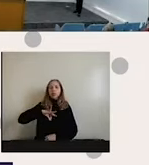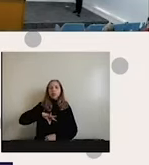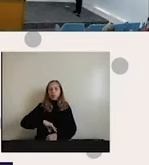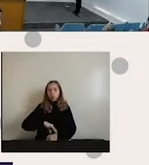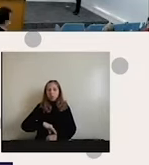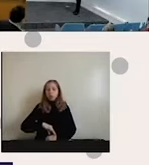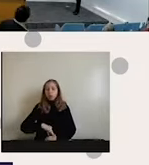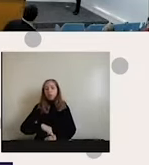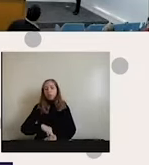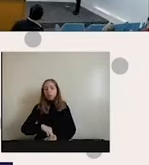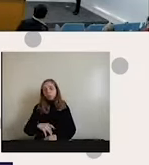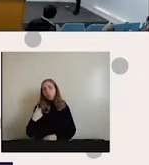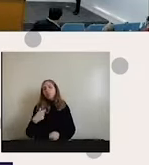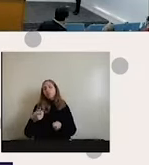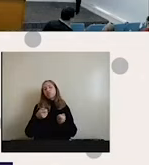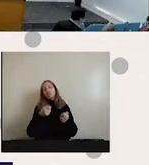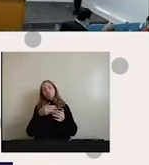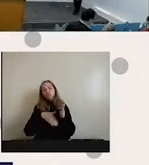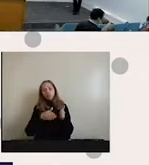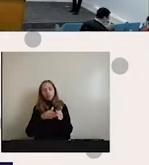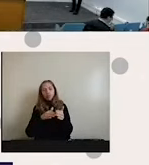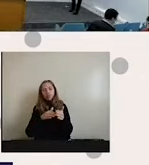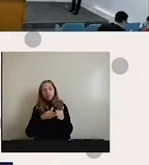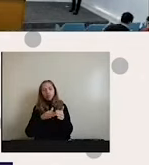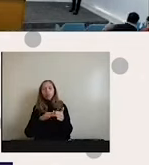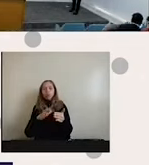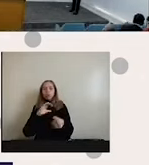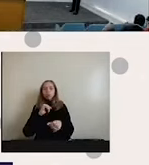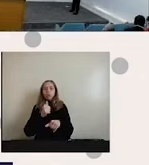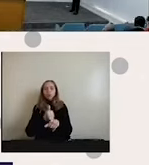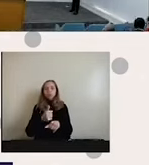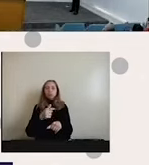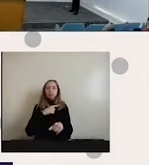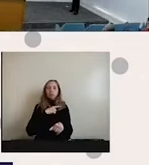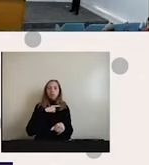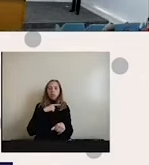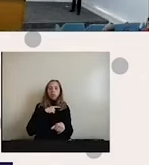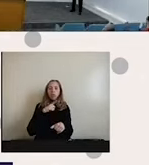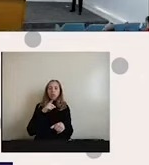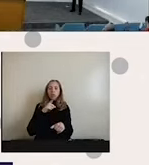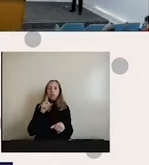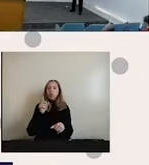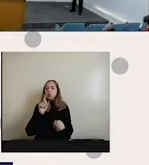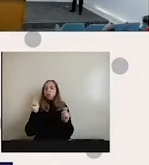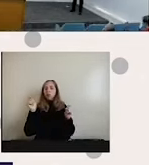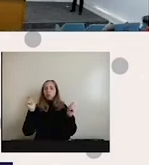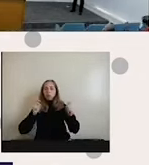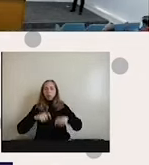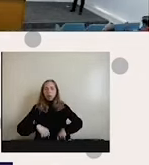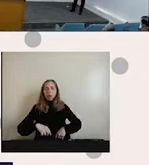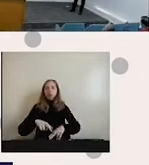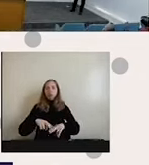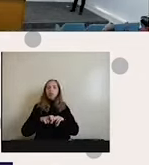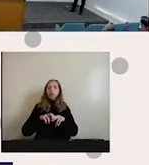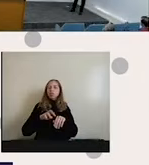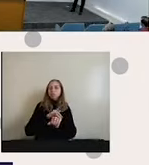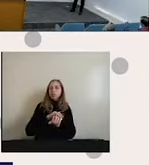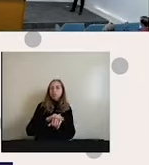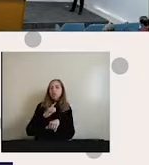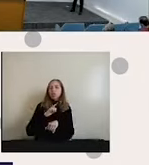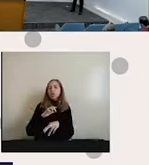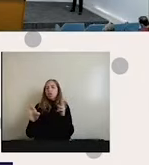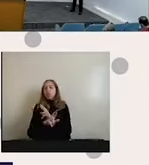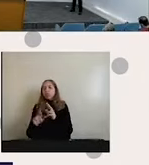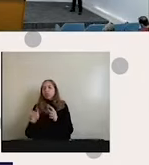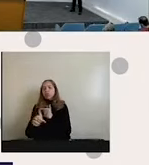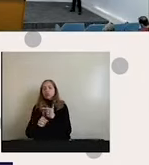gerenciamento, o estabelecimento, então, do benefício por incapacidade por uma doença que tenha relação com o trabalho, cabe, então, ao Corpo de Peritos